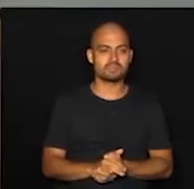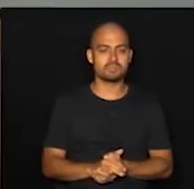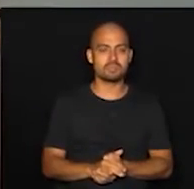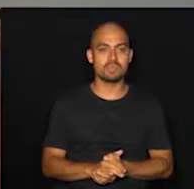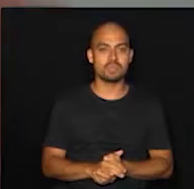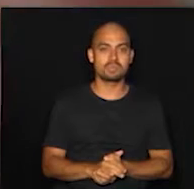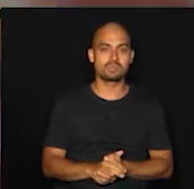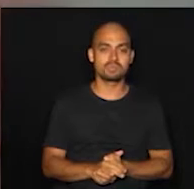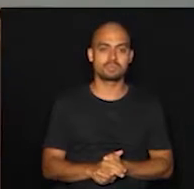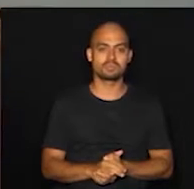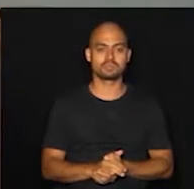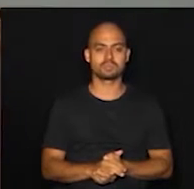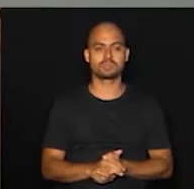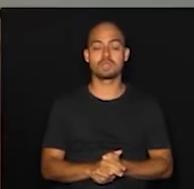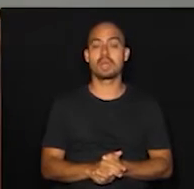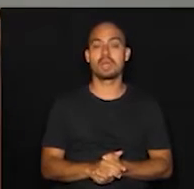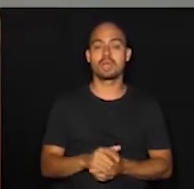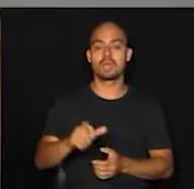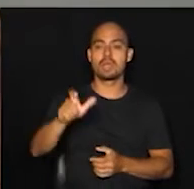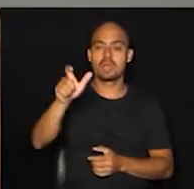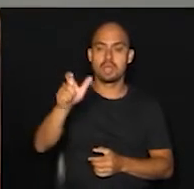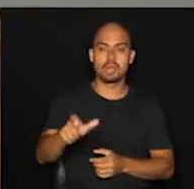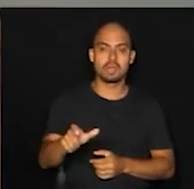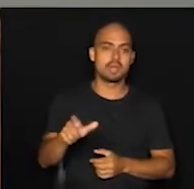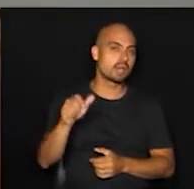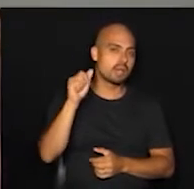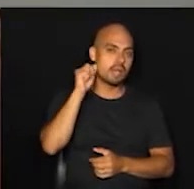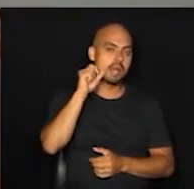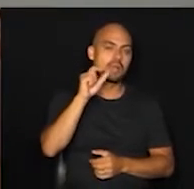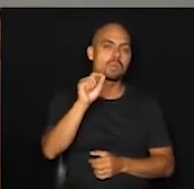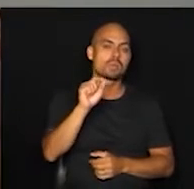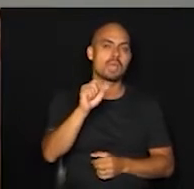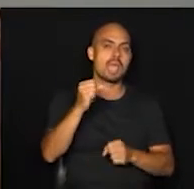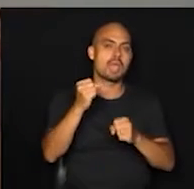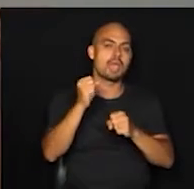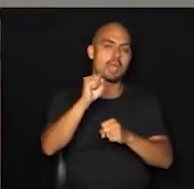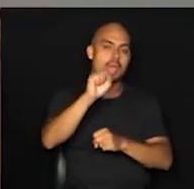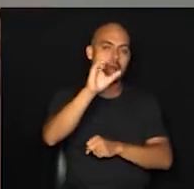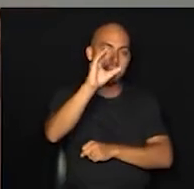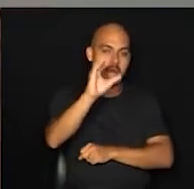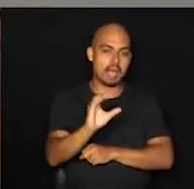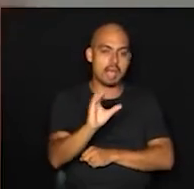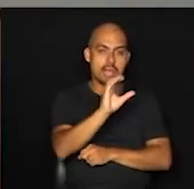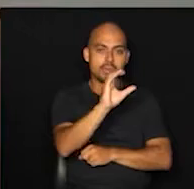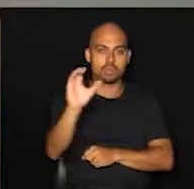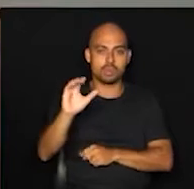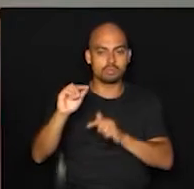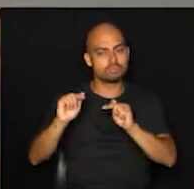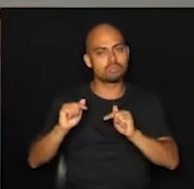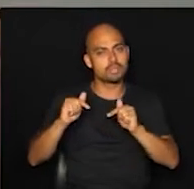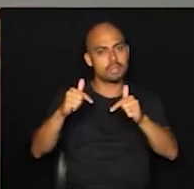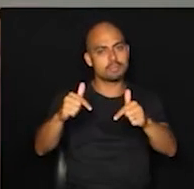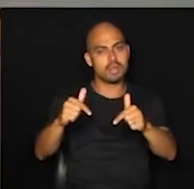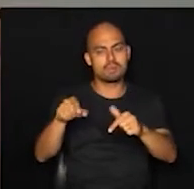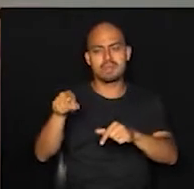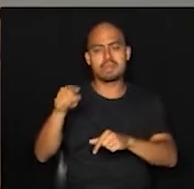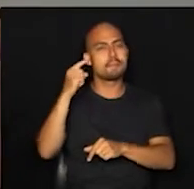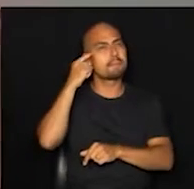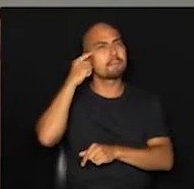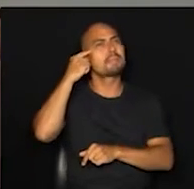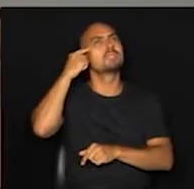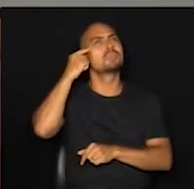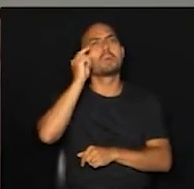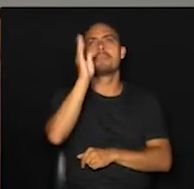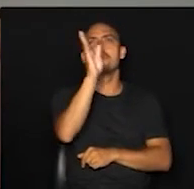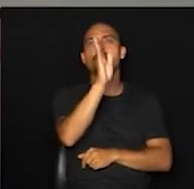o que mais chama atenção é a obra católica, né? A obra que ela idealizou um Brasil muito